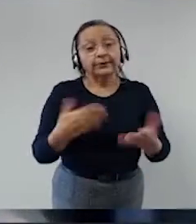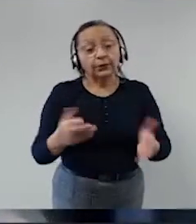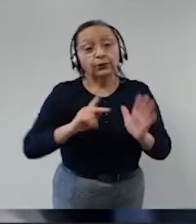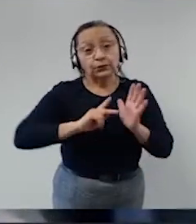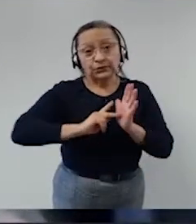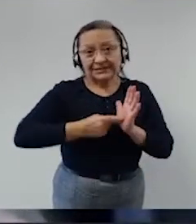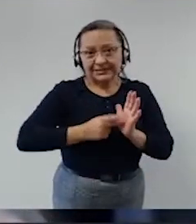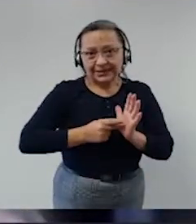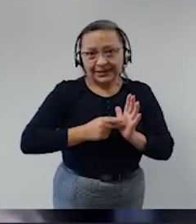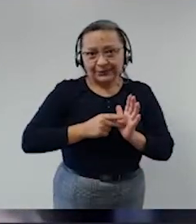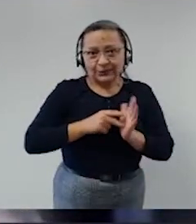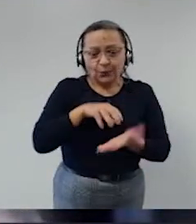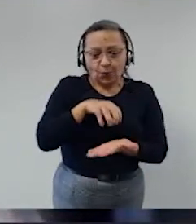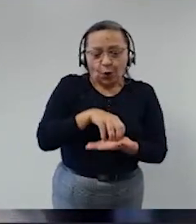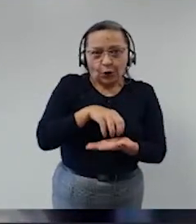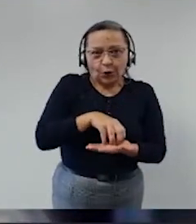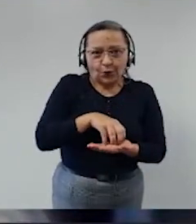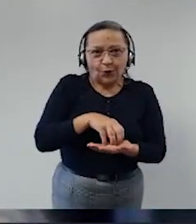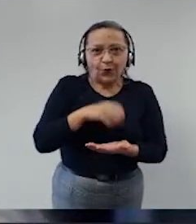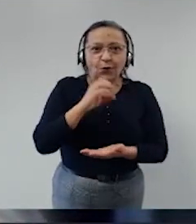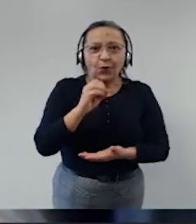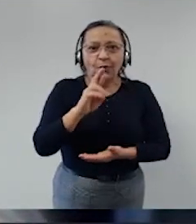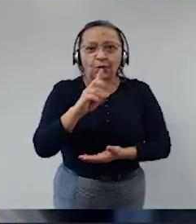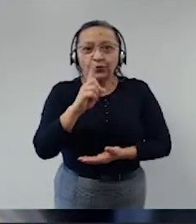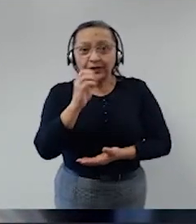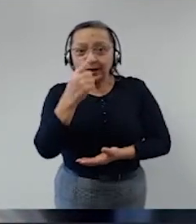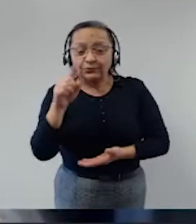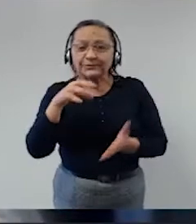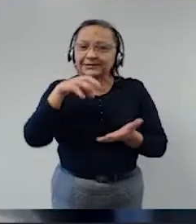sindicatos têm como